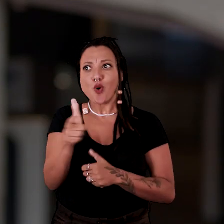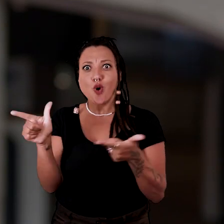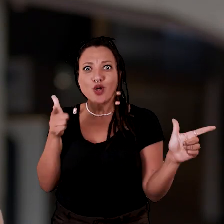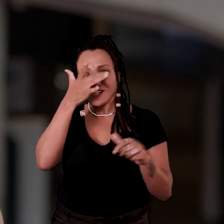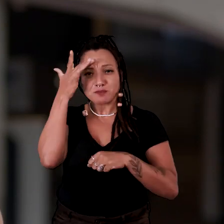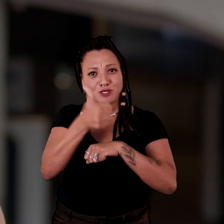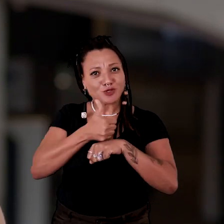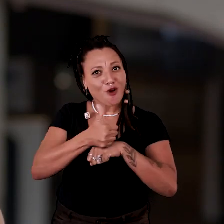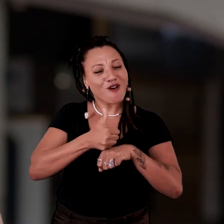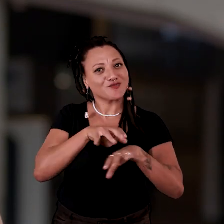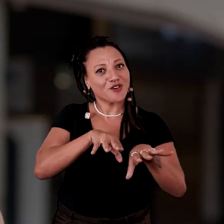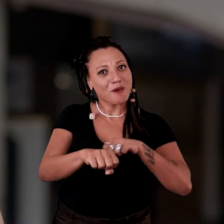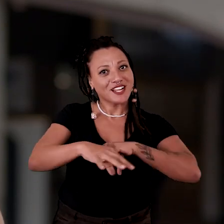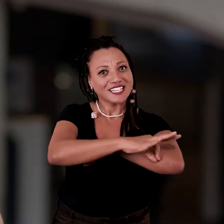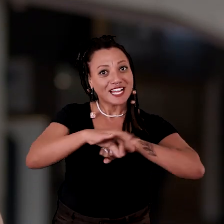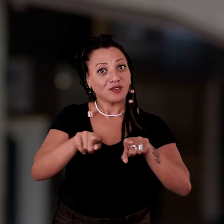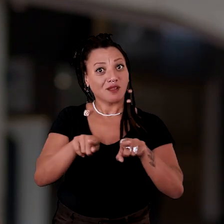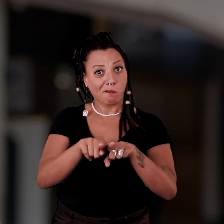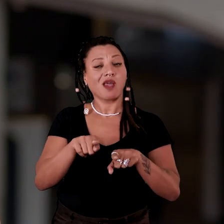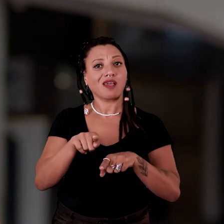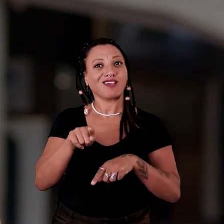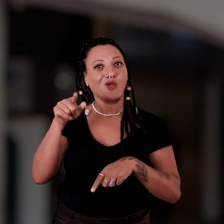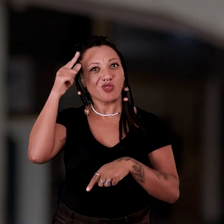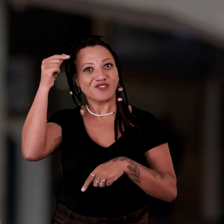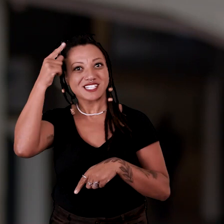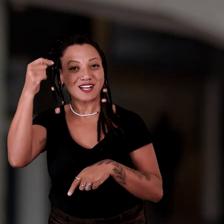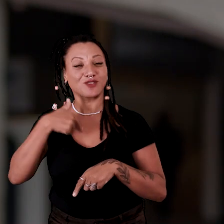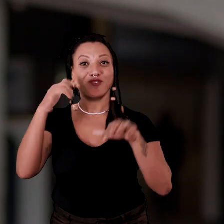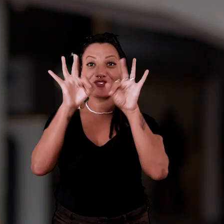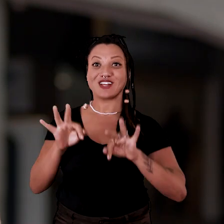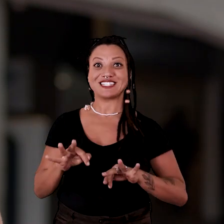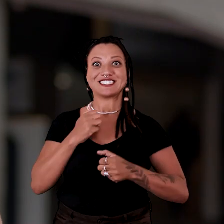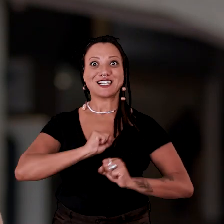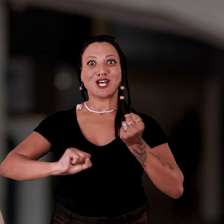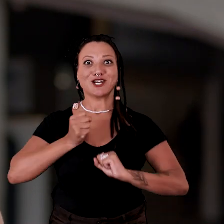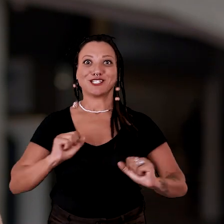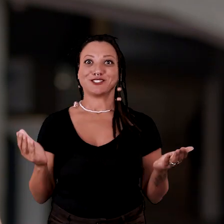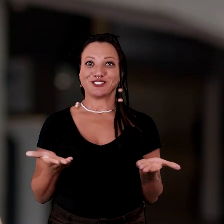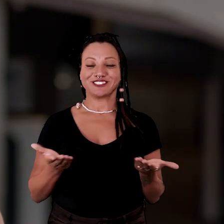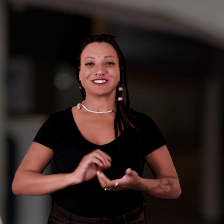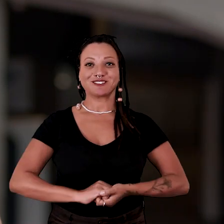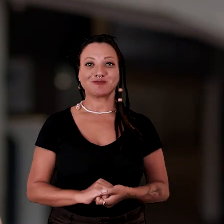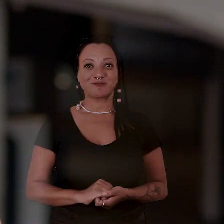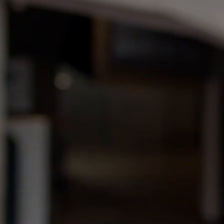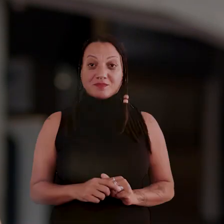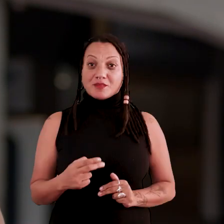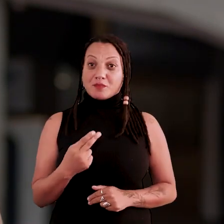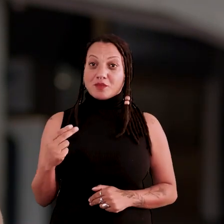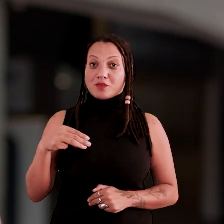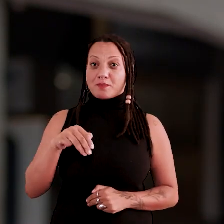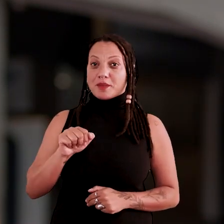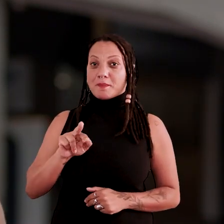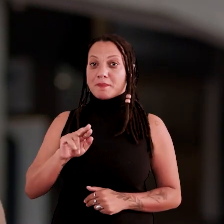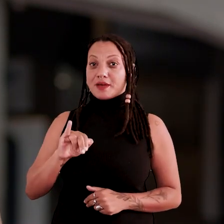aqui. E o trabalho foi desenvolvido durante 1 ano e meio, foi um processo longo em função também da pandemia,